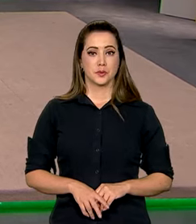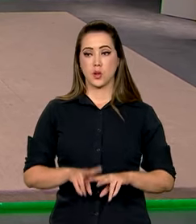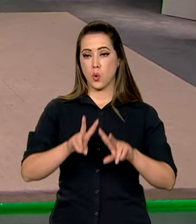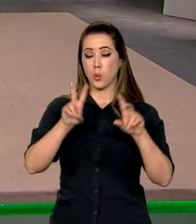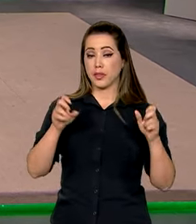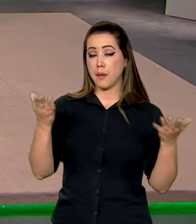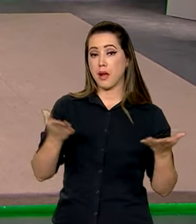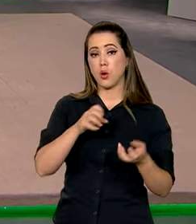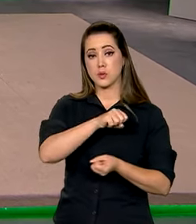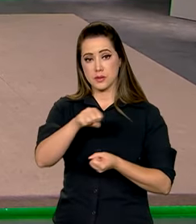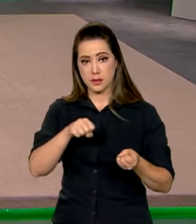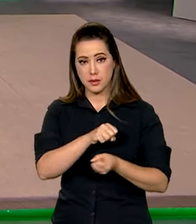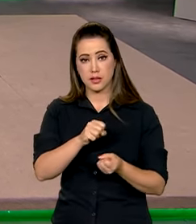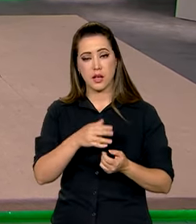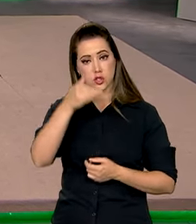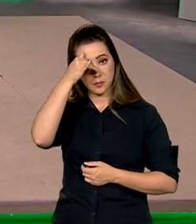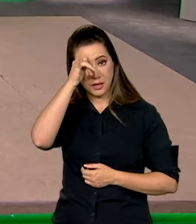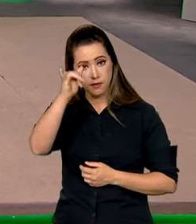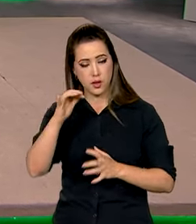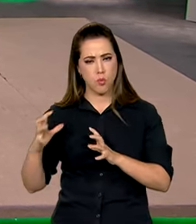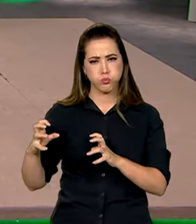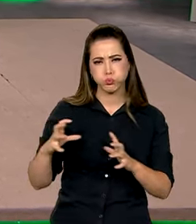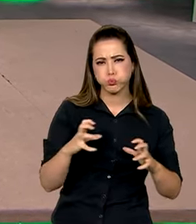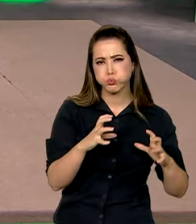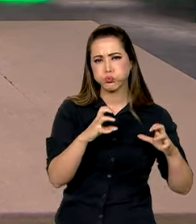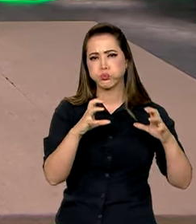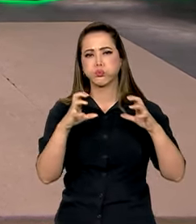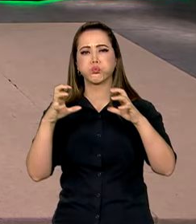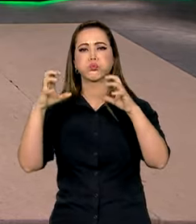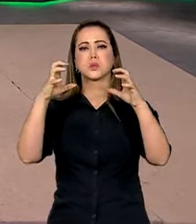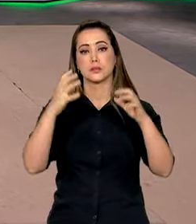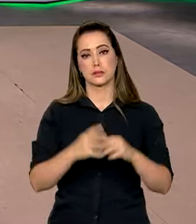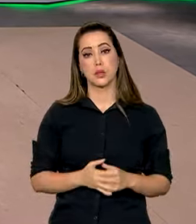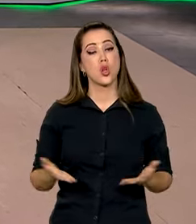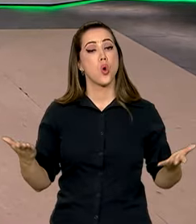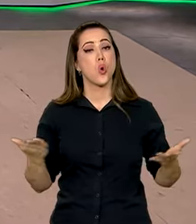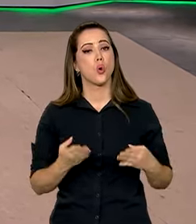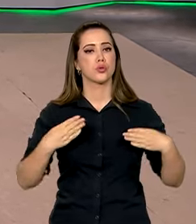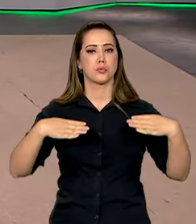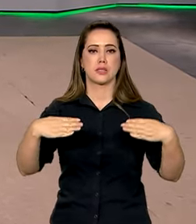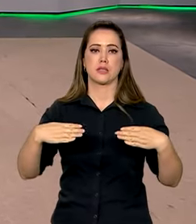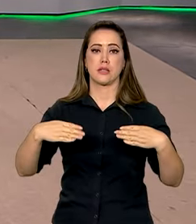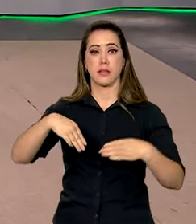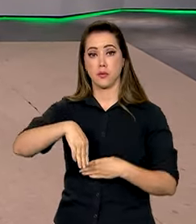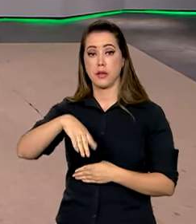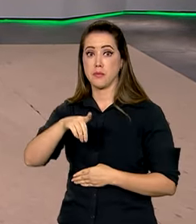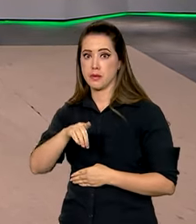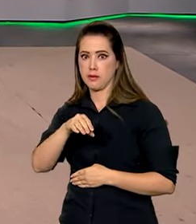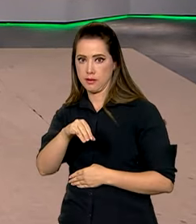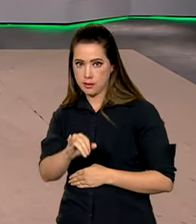O assunto agora é sustentabilidade e combate às emissões de gases do efeito estufa. Hoje, o Ministério do